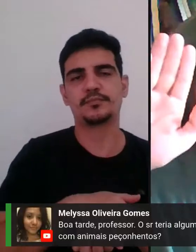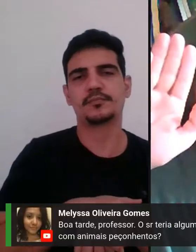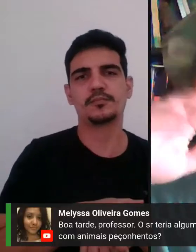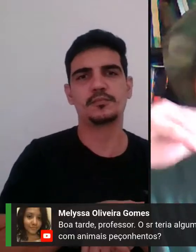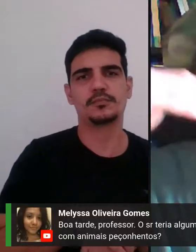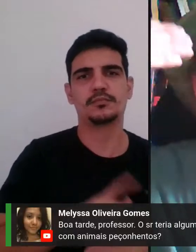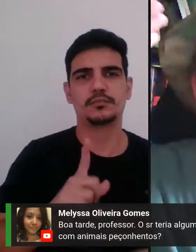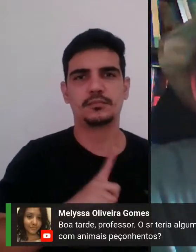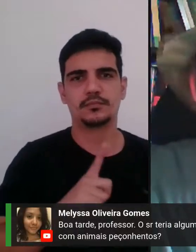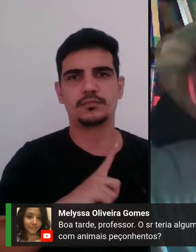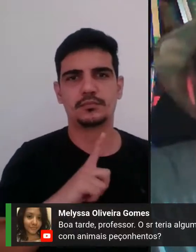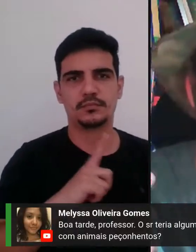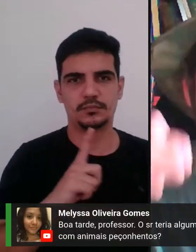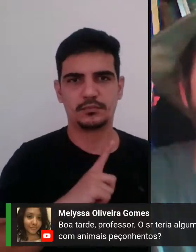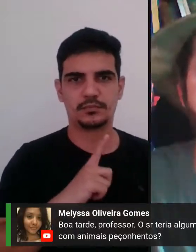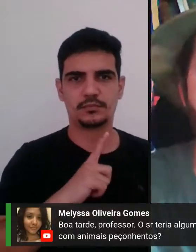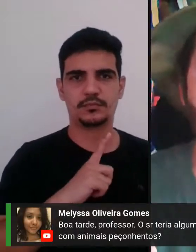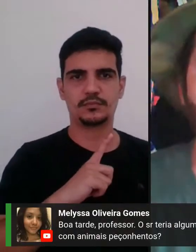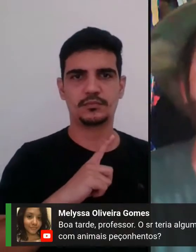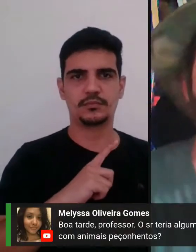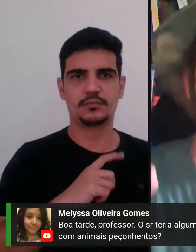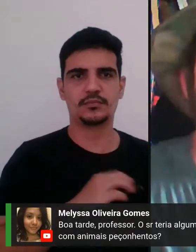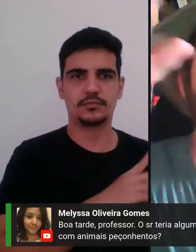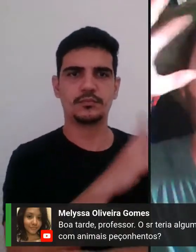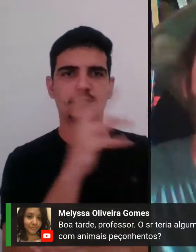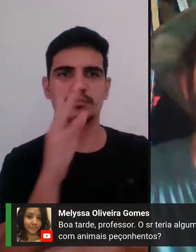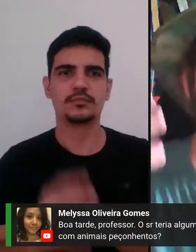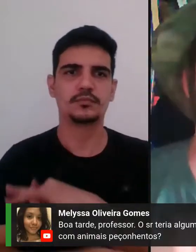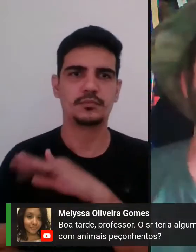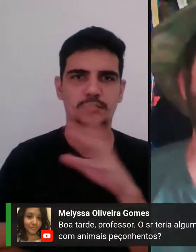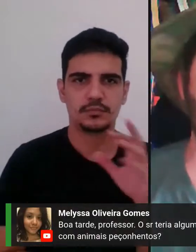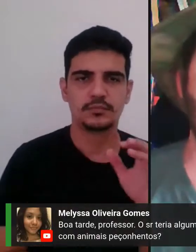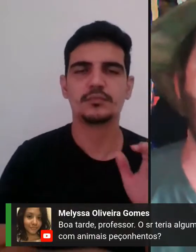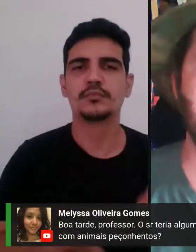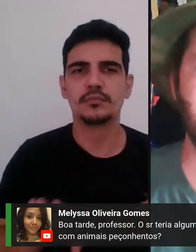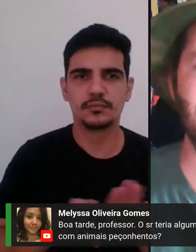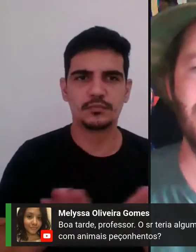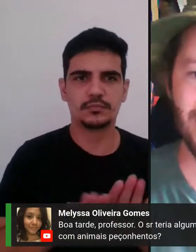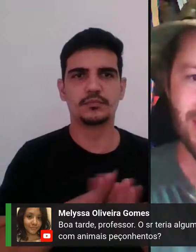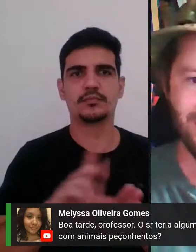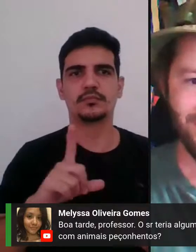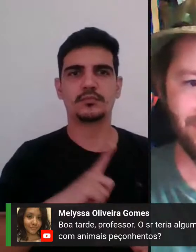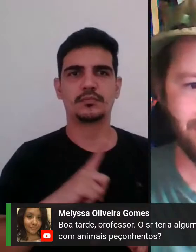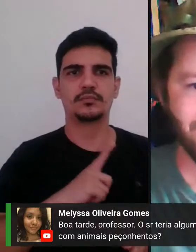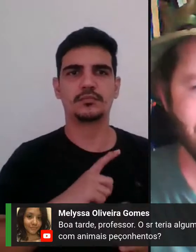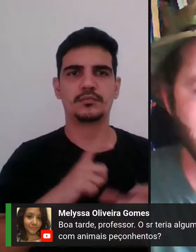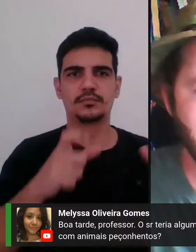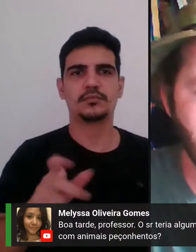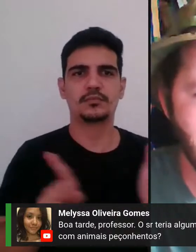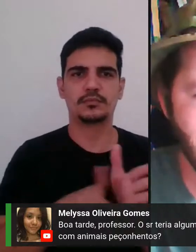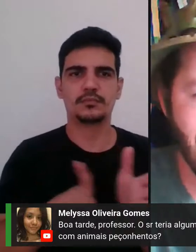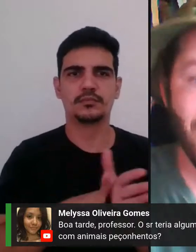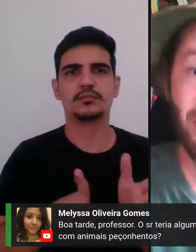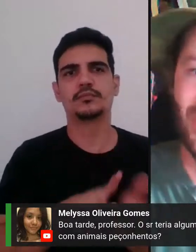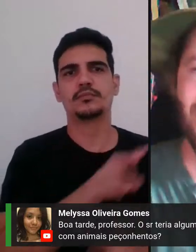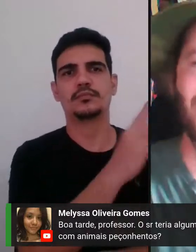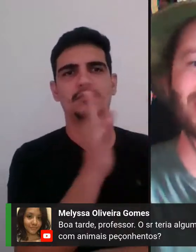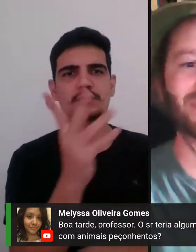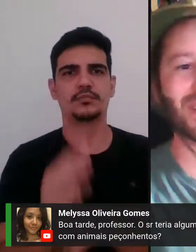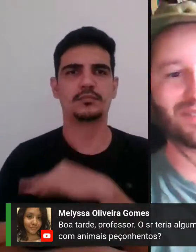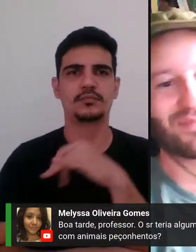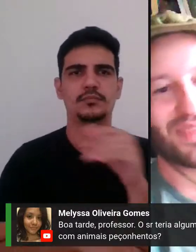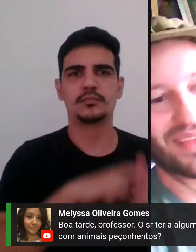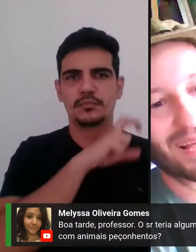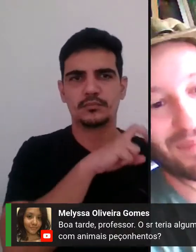tem um parque natural aqui que está isolado, a gente solta lá, ou algumas áreas próximas que são áreas preservadas. Rapaz, o pessoal